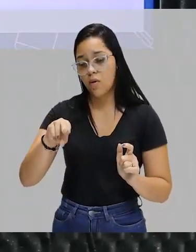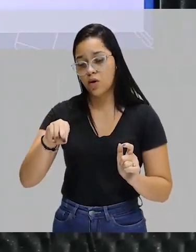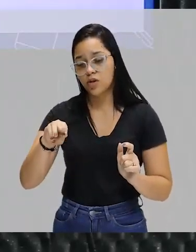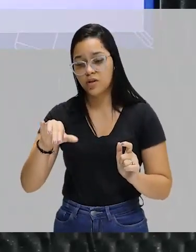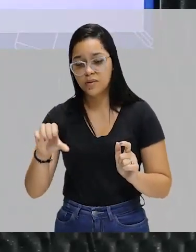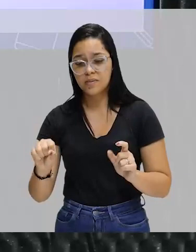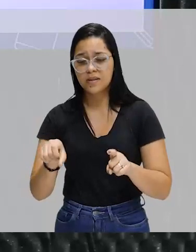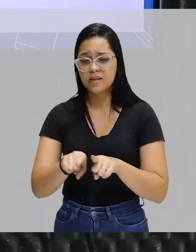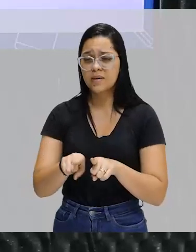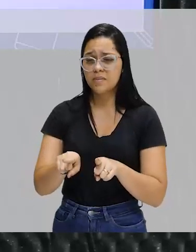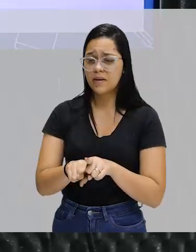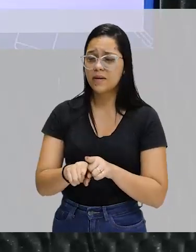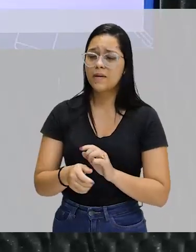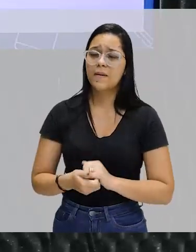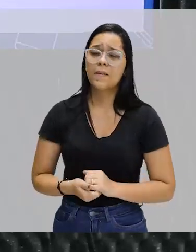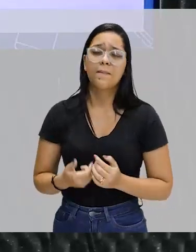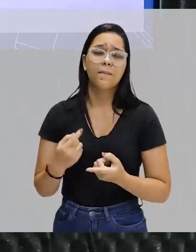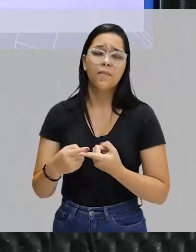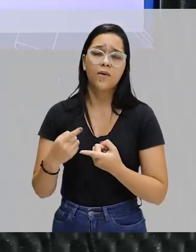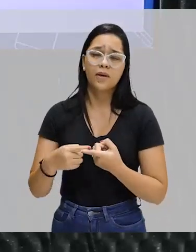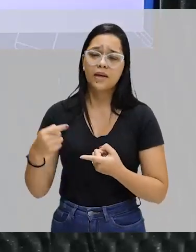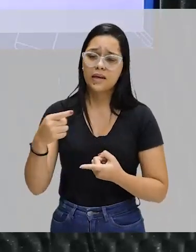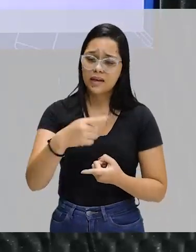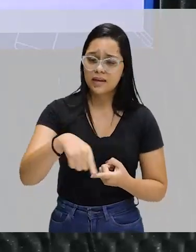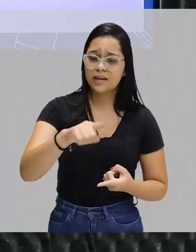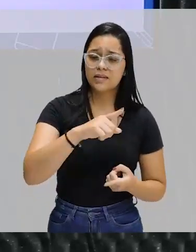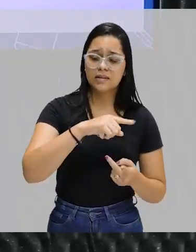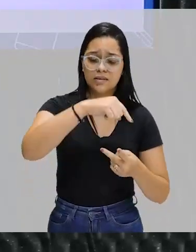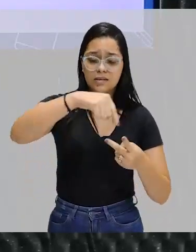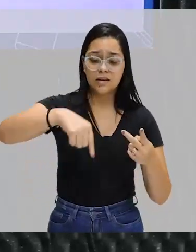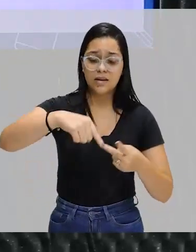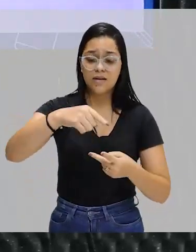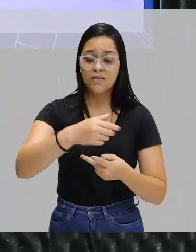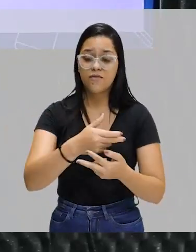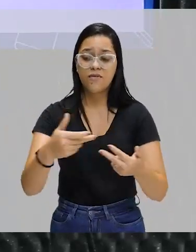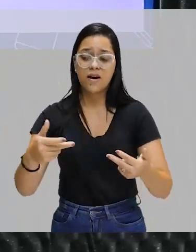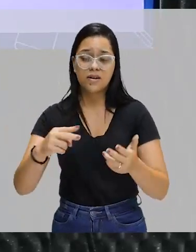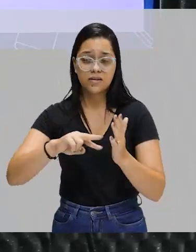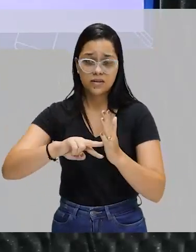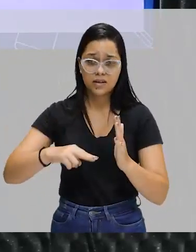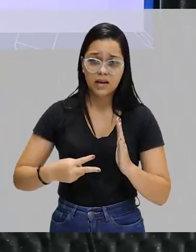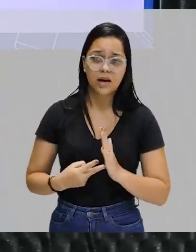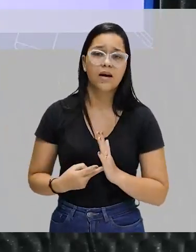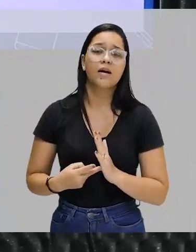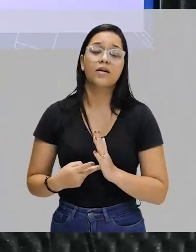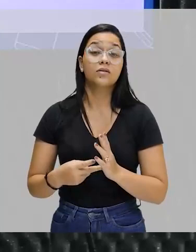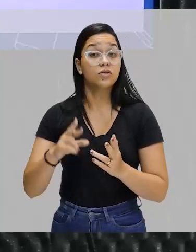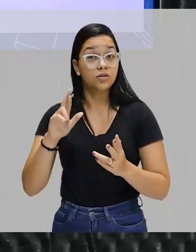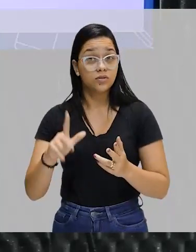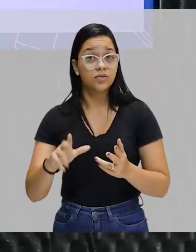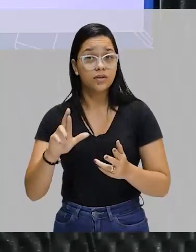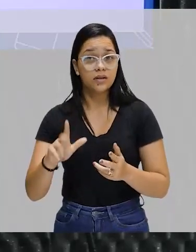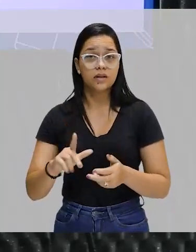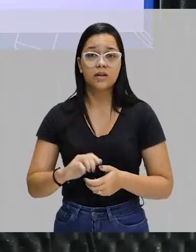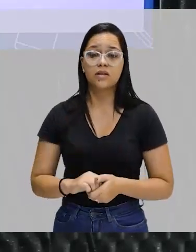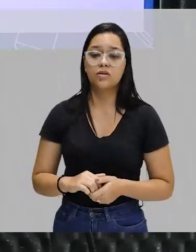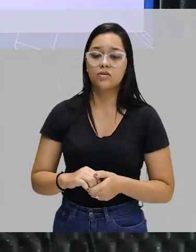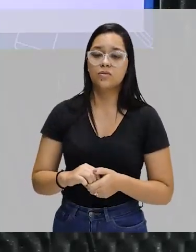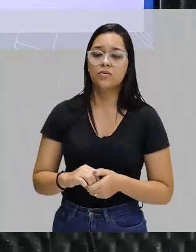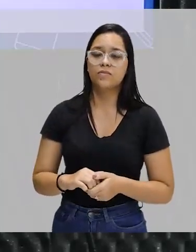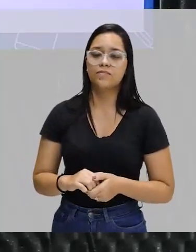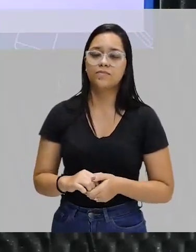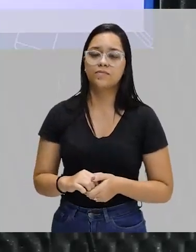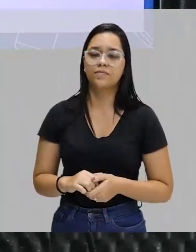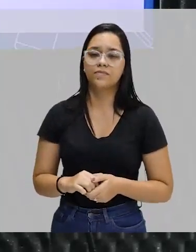E também polissêmicas. Por quê? Porque elas têm vários sentidos, né? Tem sentidos diferenciados. Um mesmo